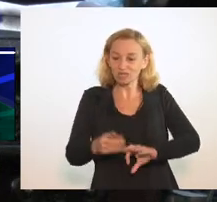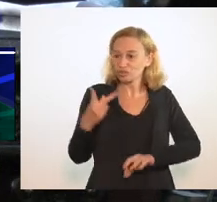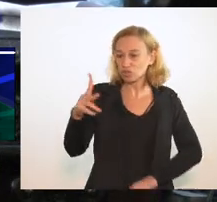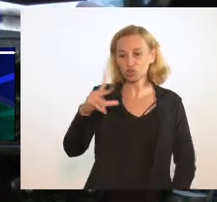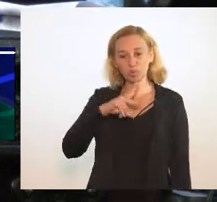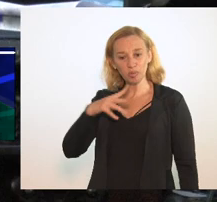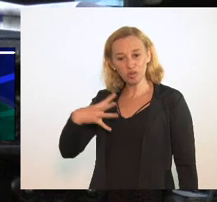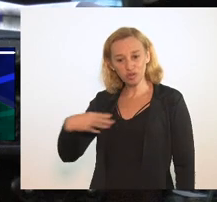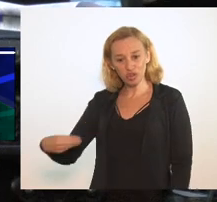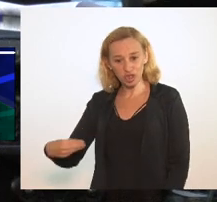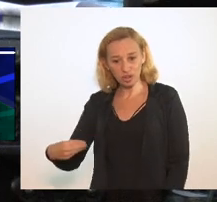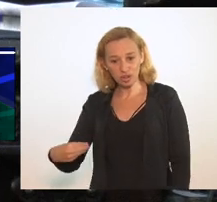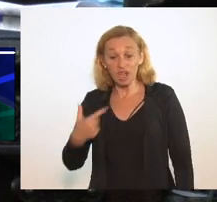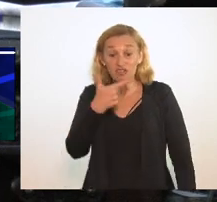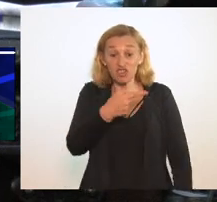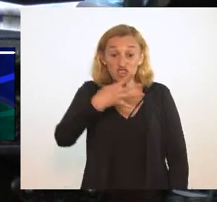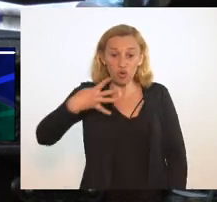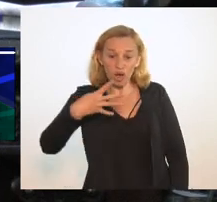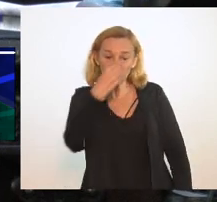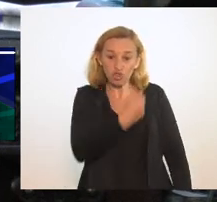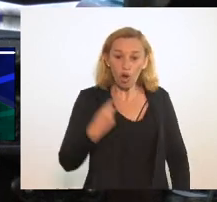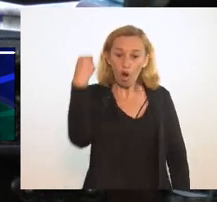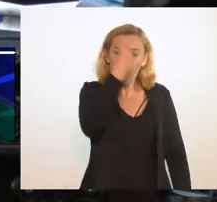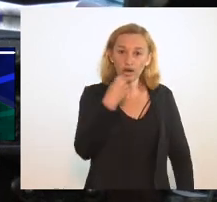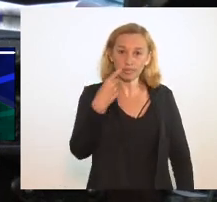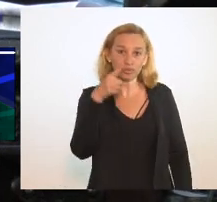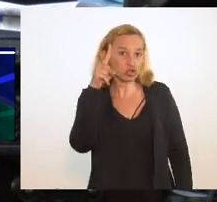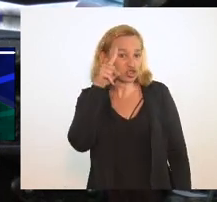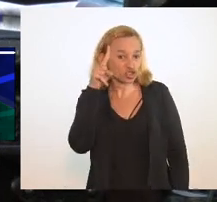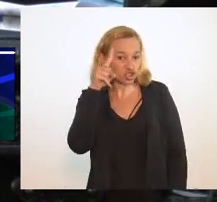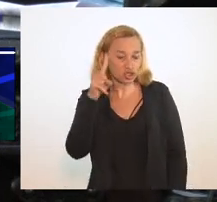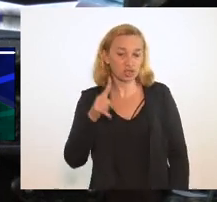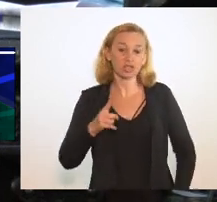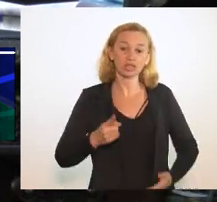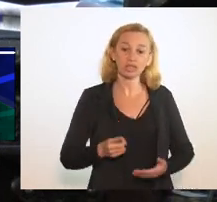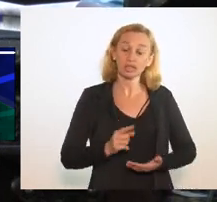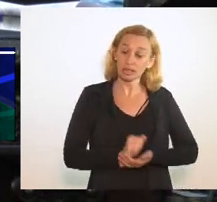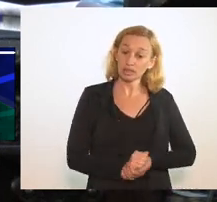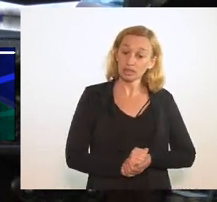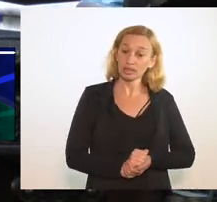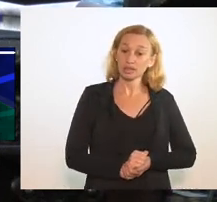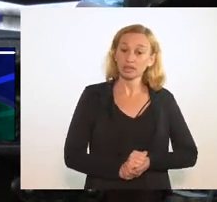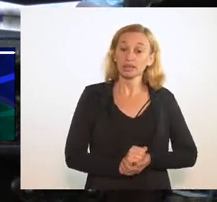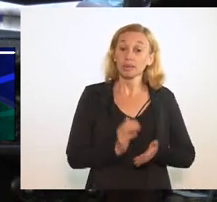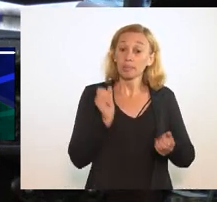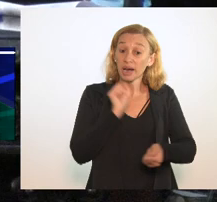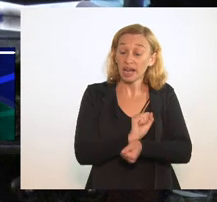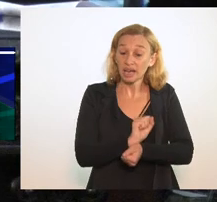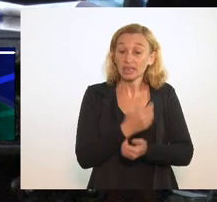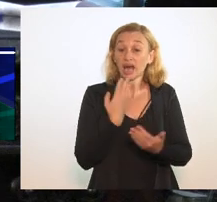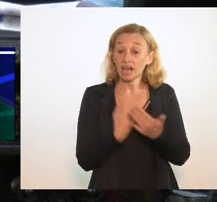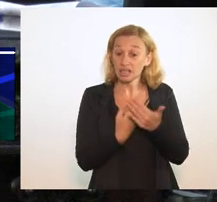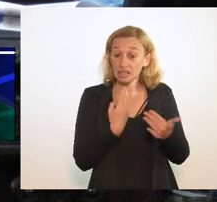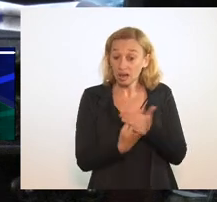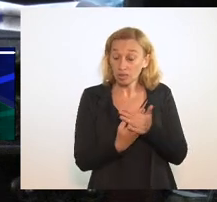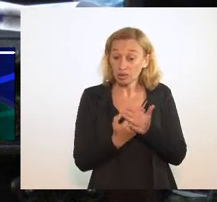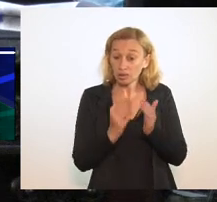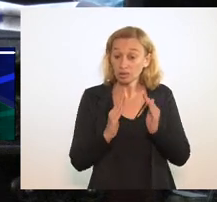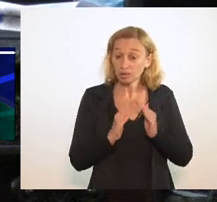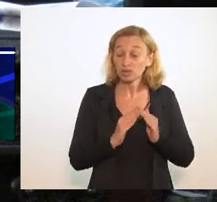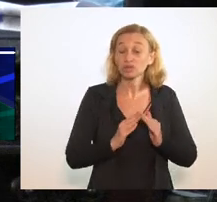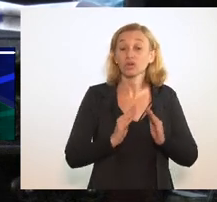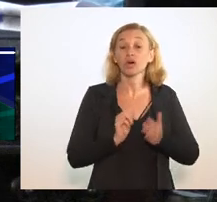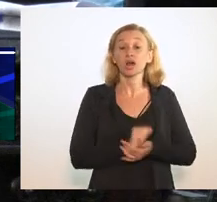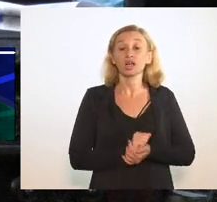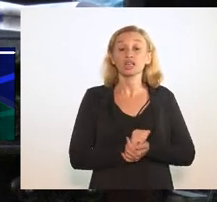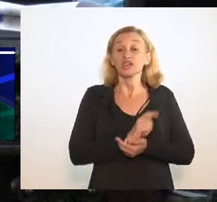filhos, 24 horas por dia, dada a suspensão das aulas. Com isso, milhares